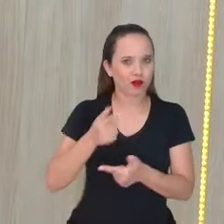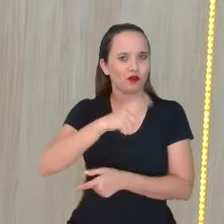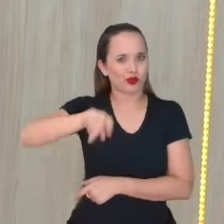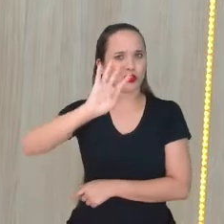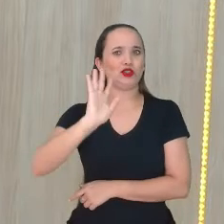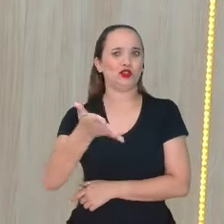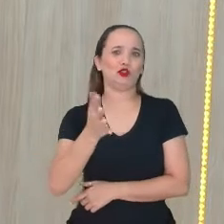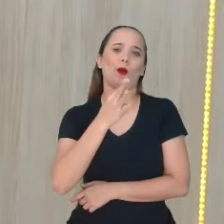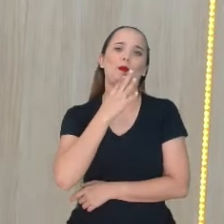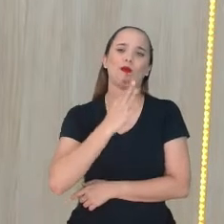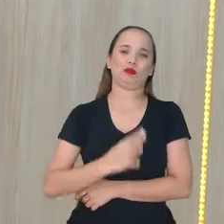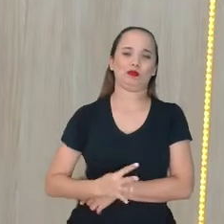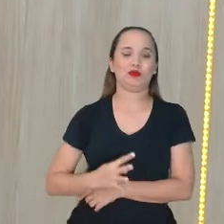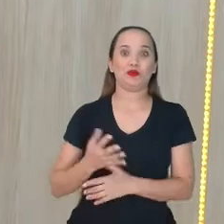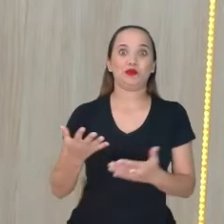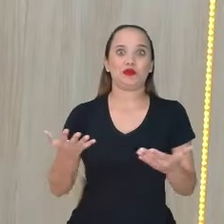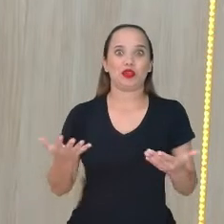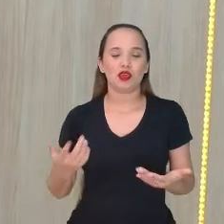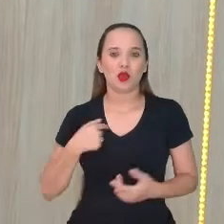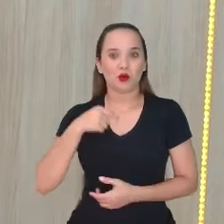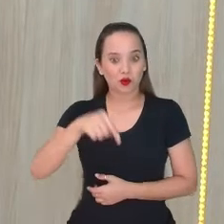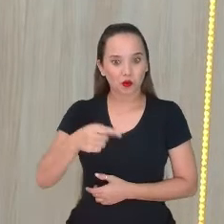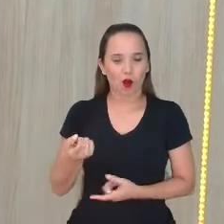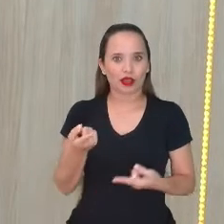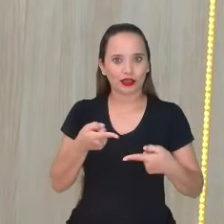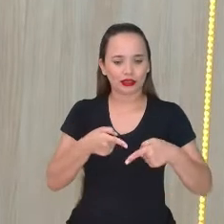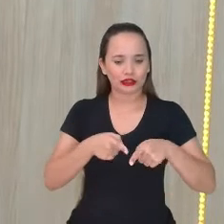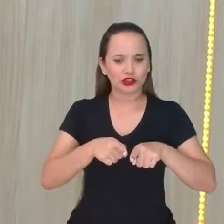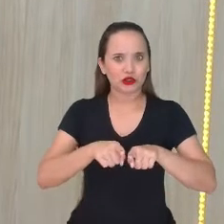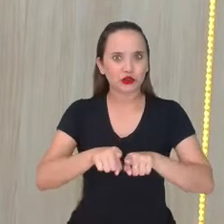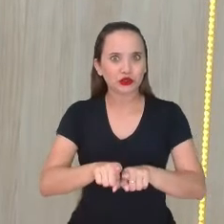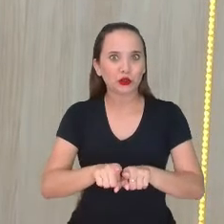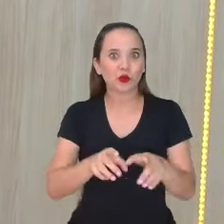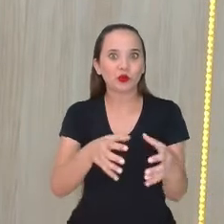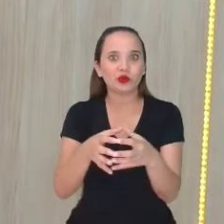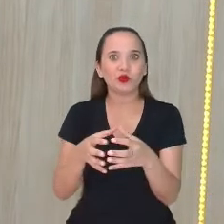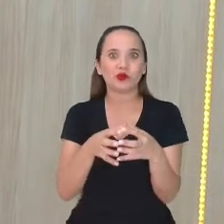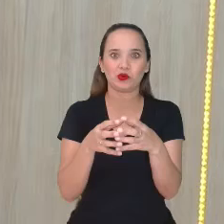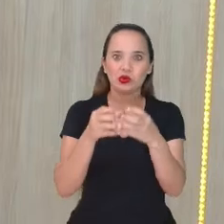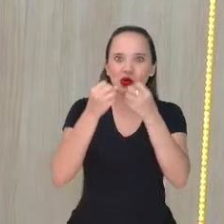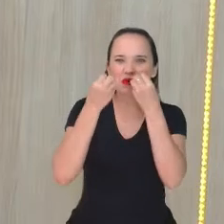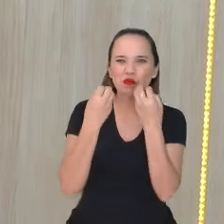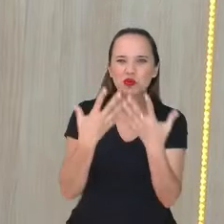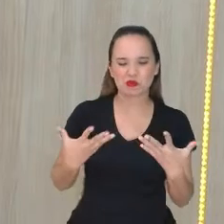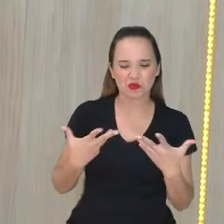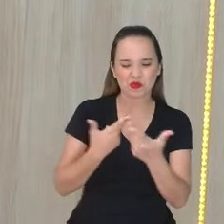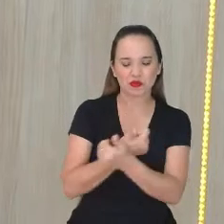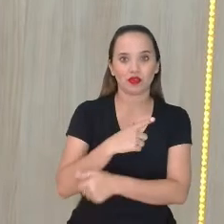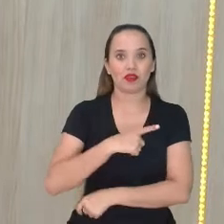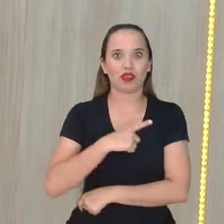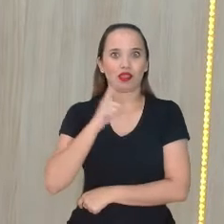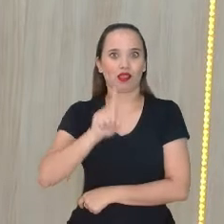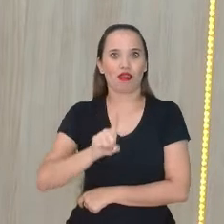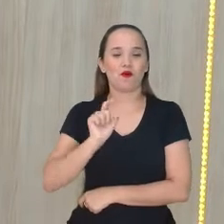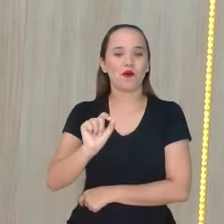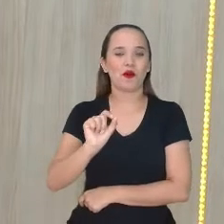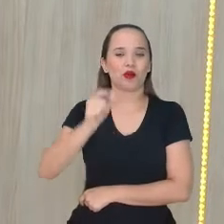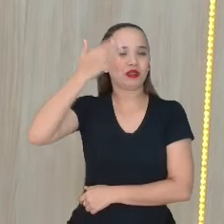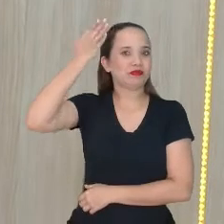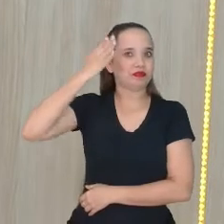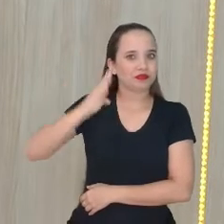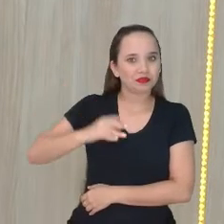eu estou muito bem acompanhada, né? Estamos contando aqui com a presença de